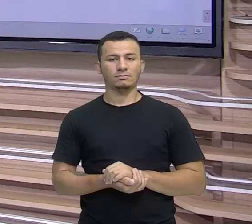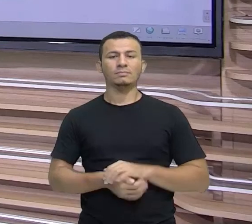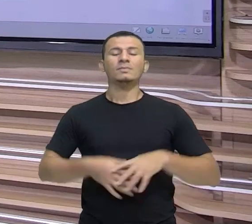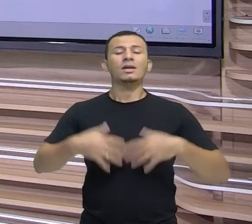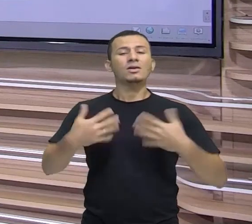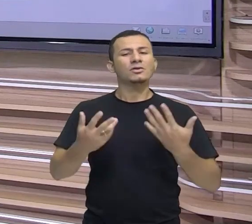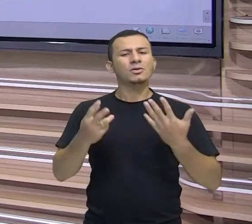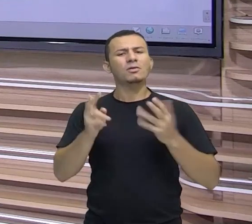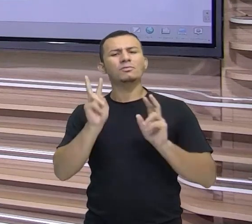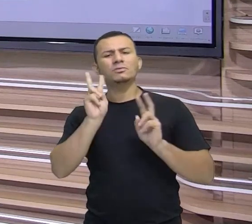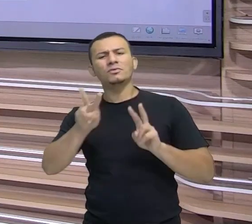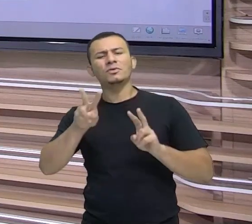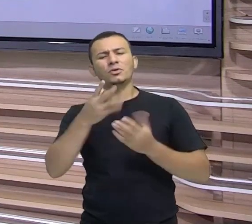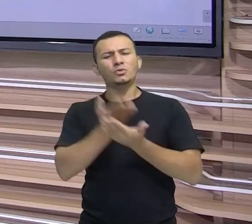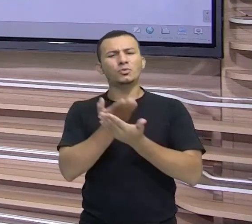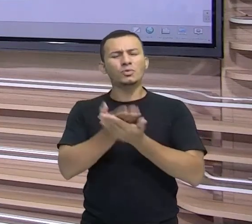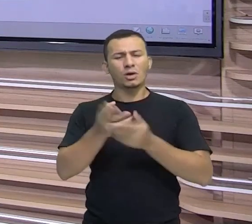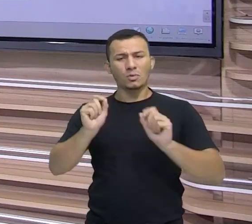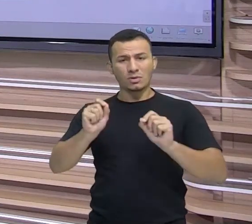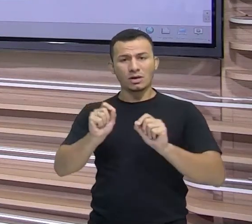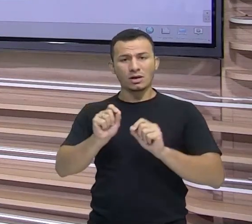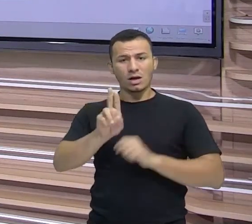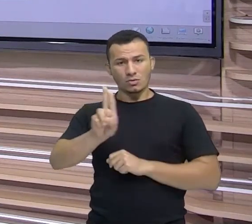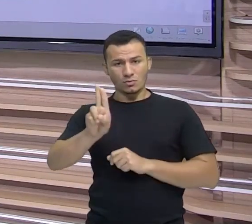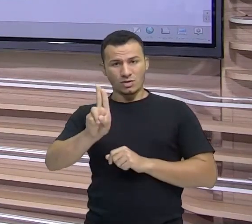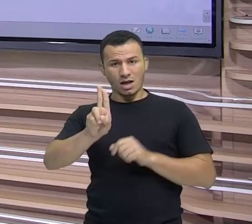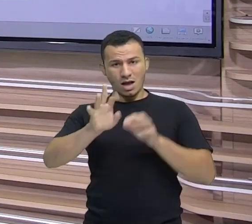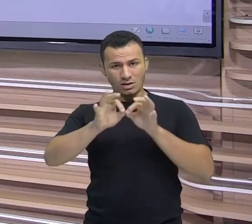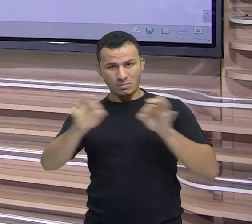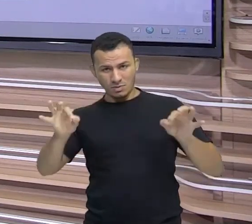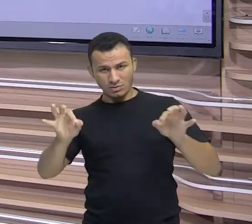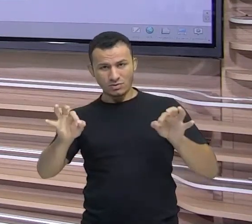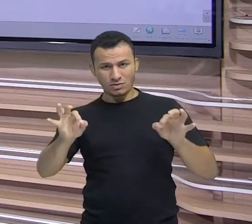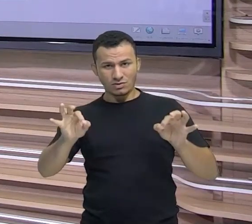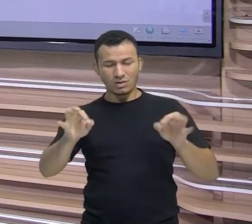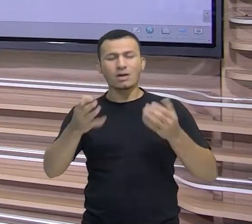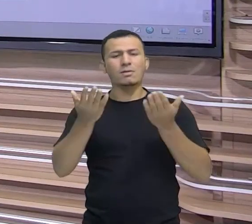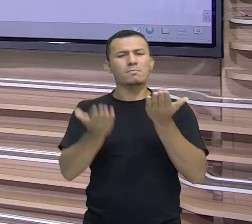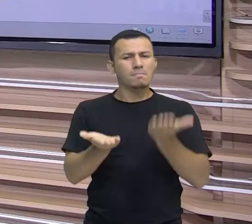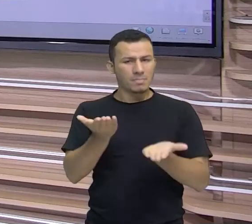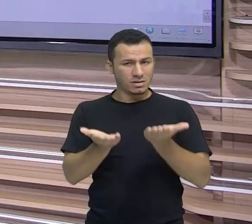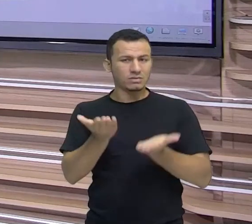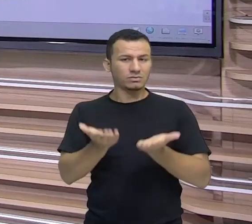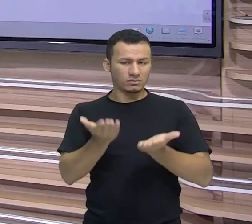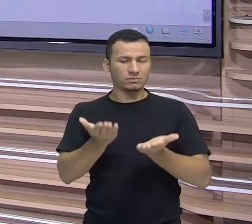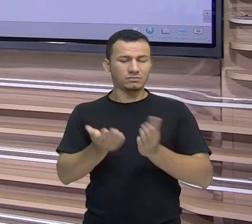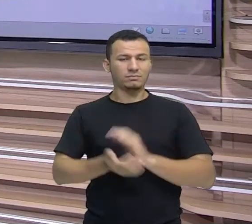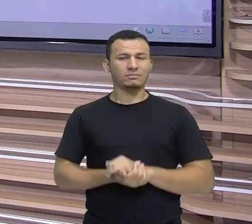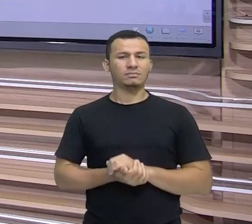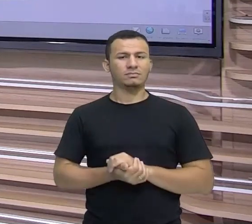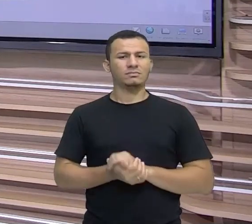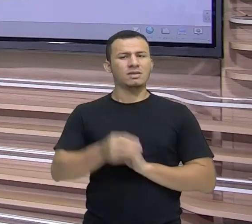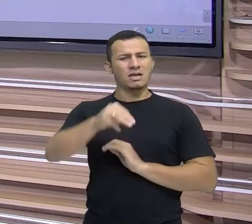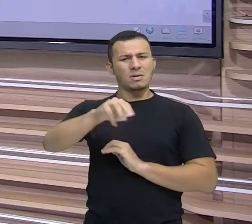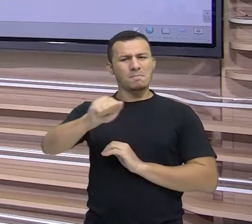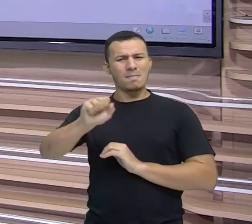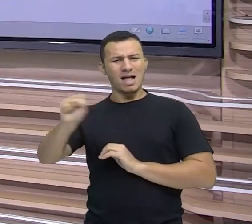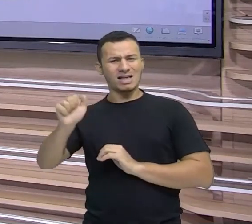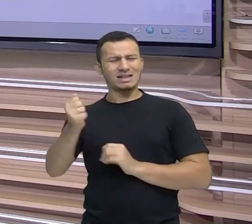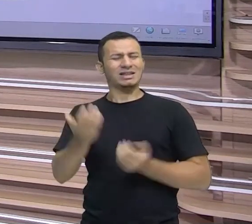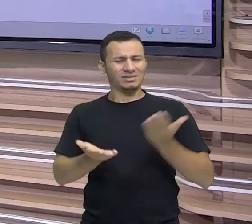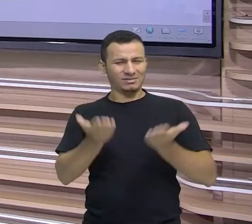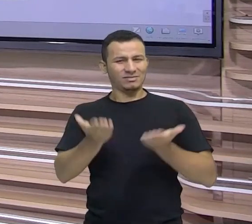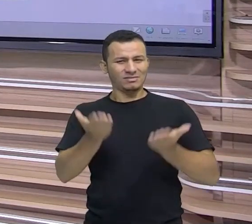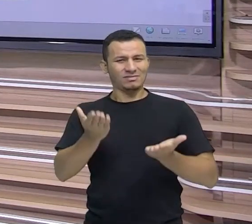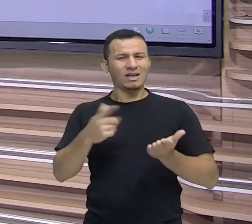Bom, vimos na aula de hoje o quê? As unidades de medida de quê? De peso, não é verdade? De massa. Vimos